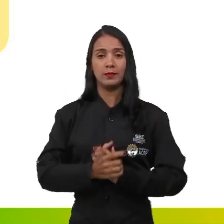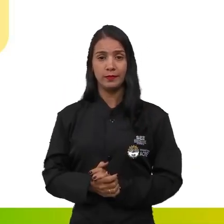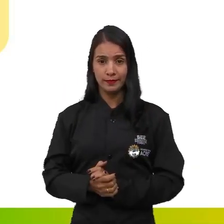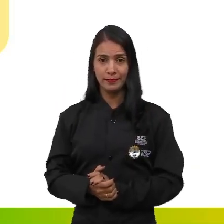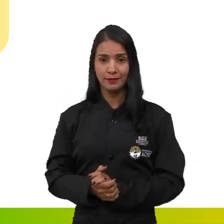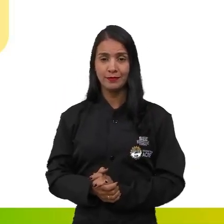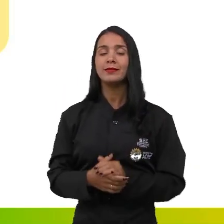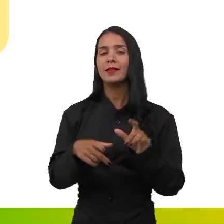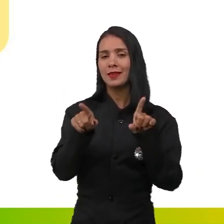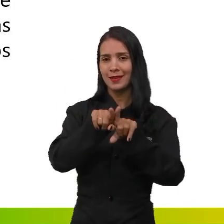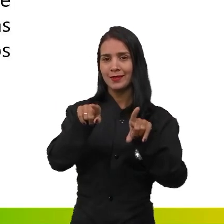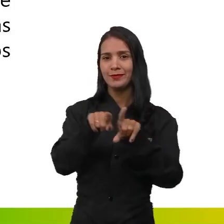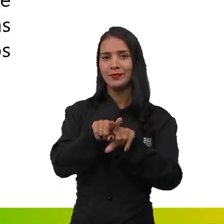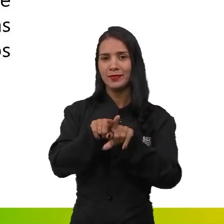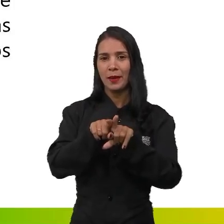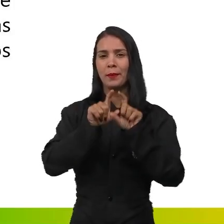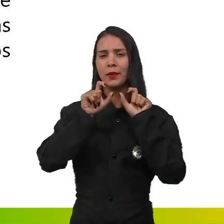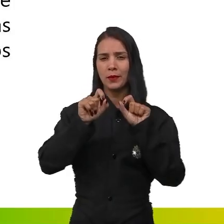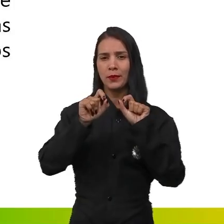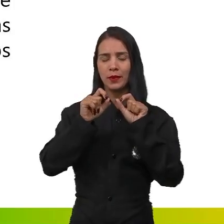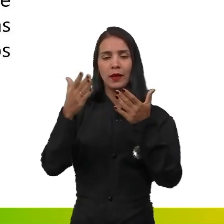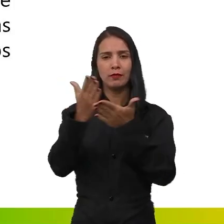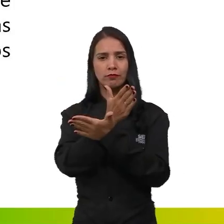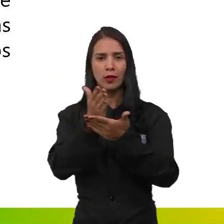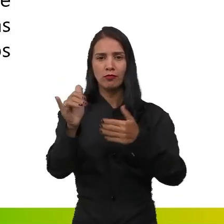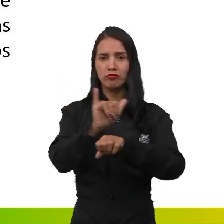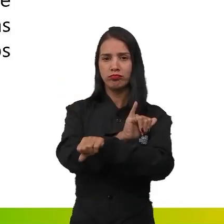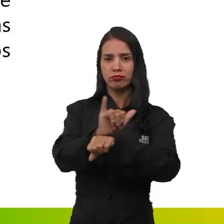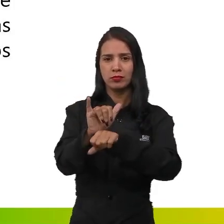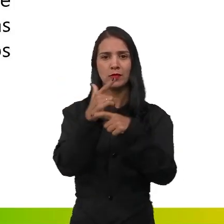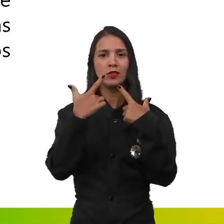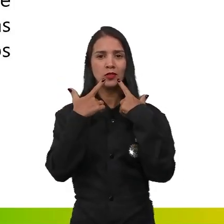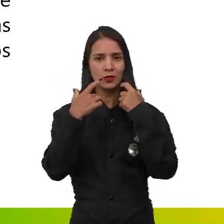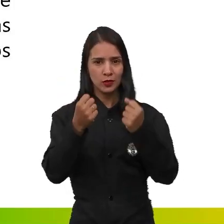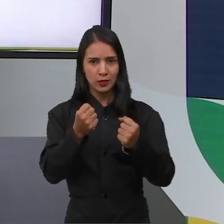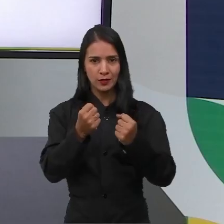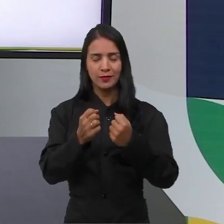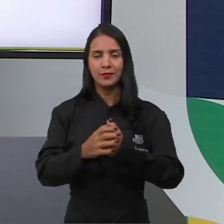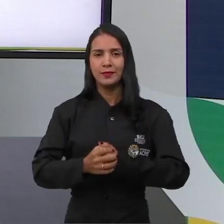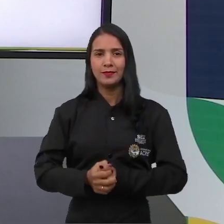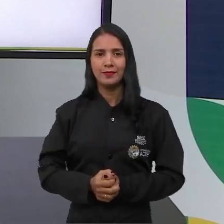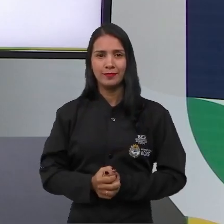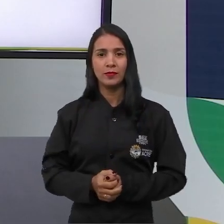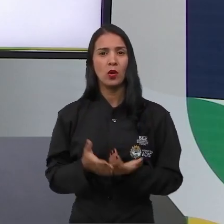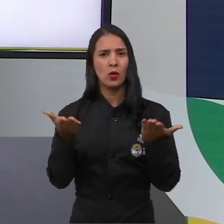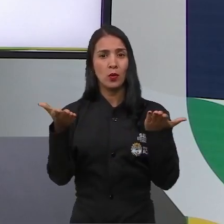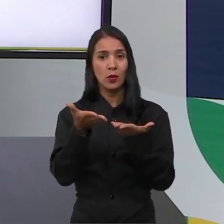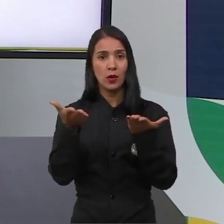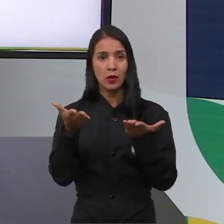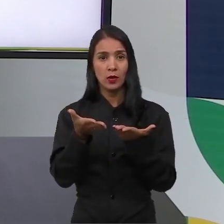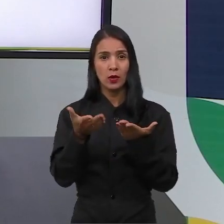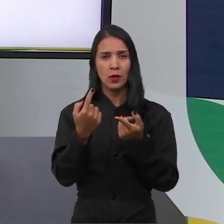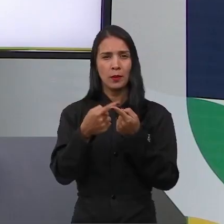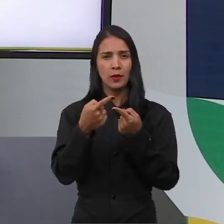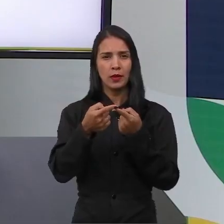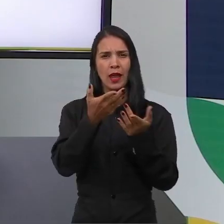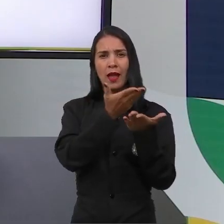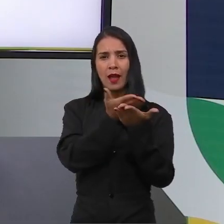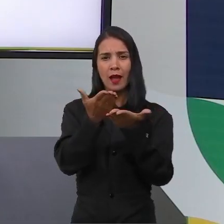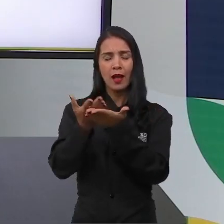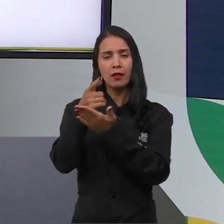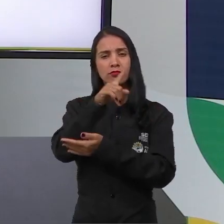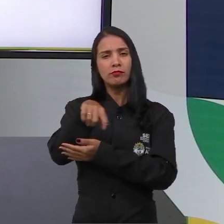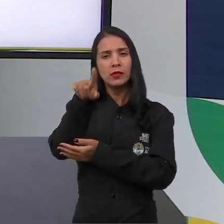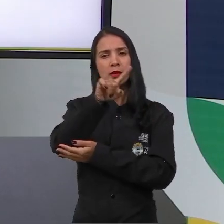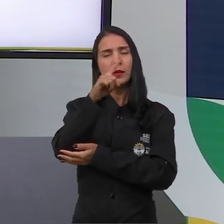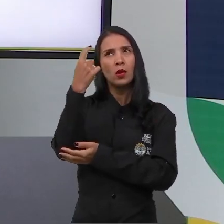consideração também os elementos extralinguísticos, tá? Agora, essa aula, pessoal, ela é mais para que